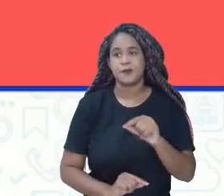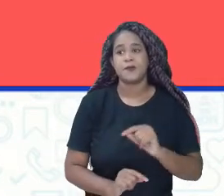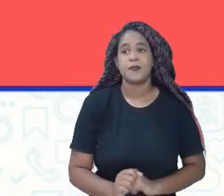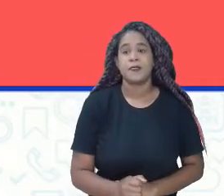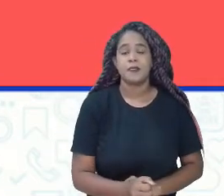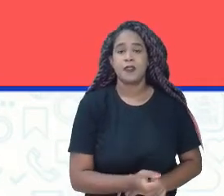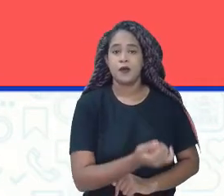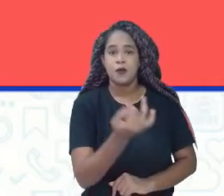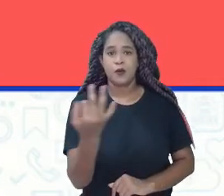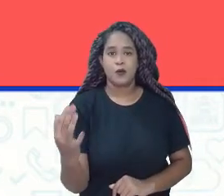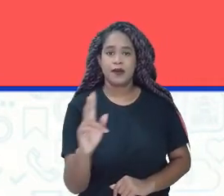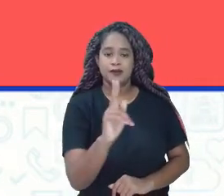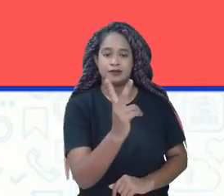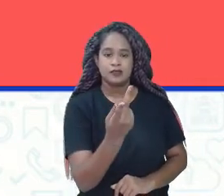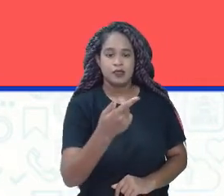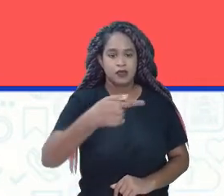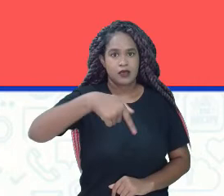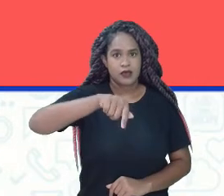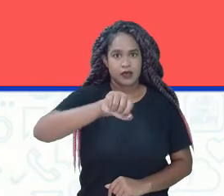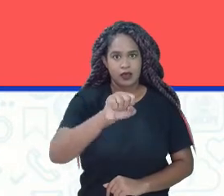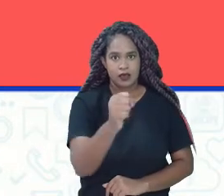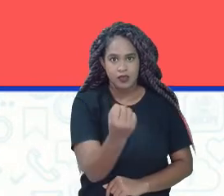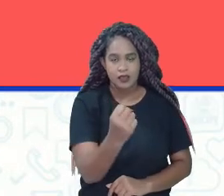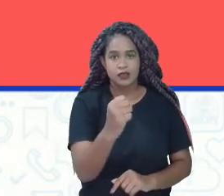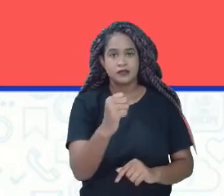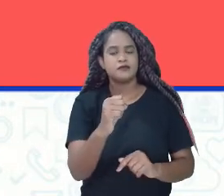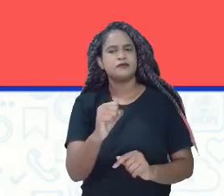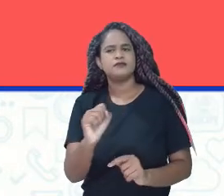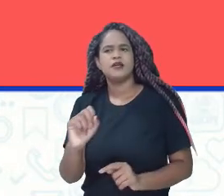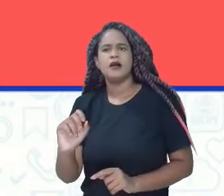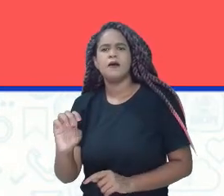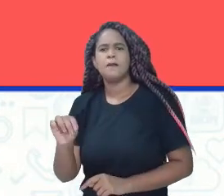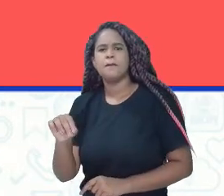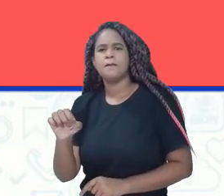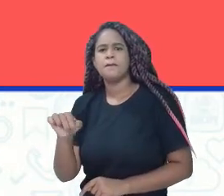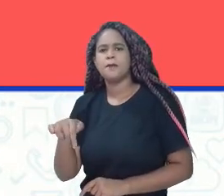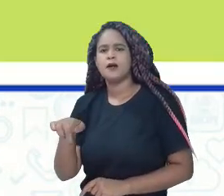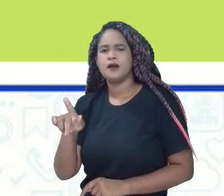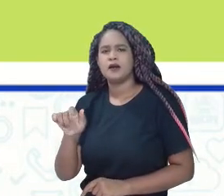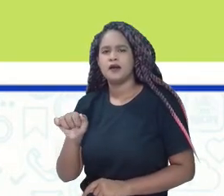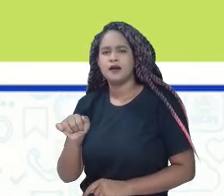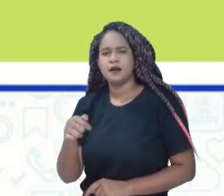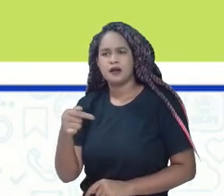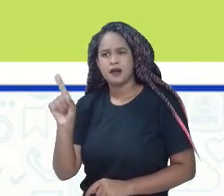HQs comuns e os mangás, que é o modo como se lê.